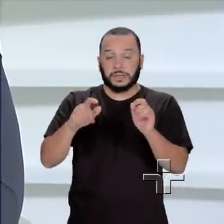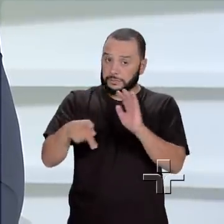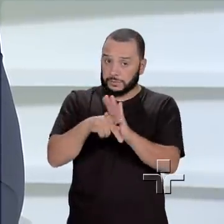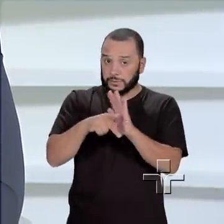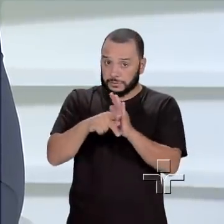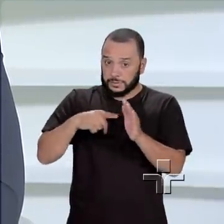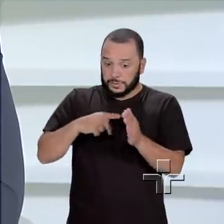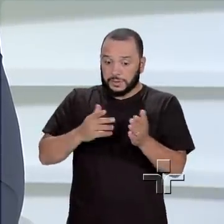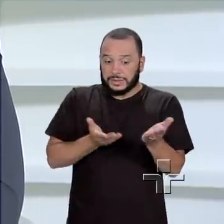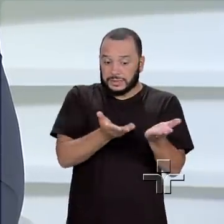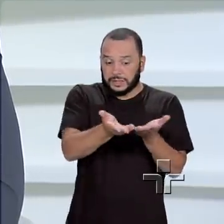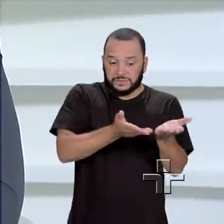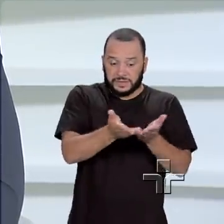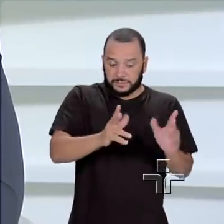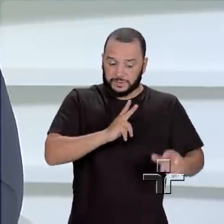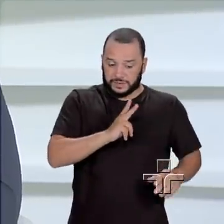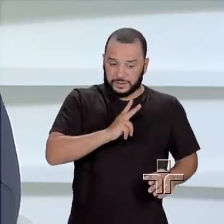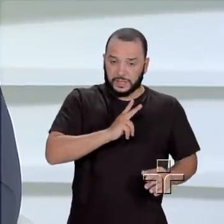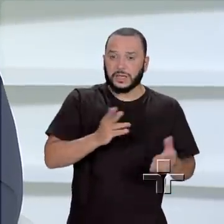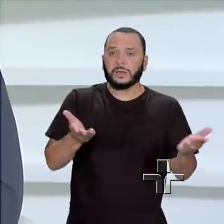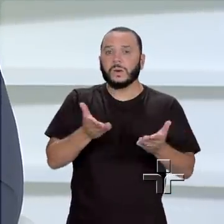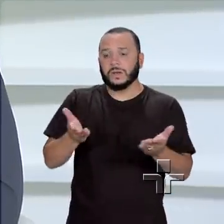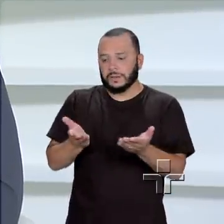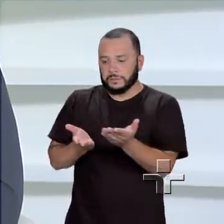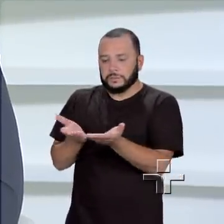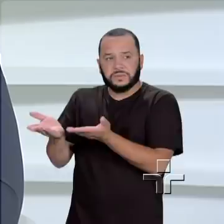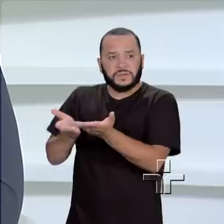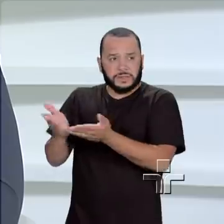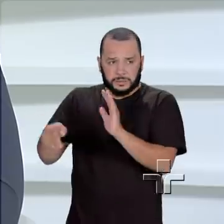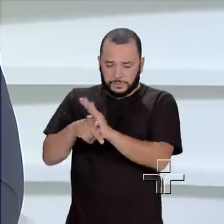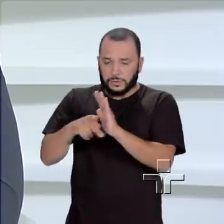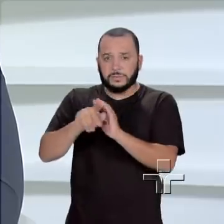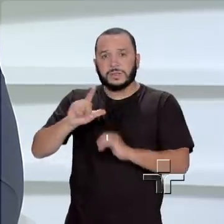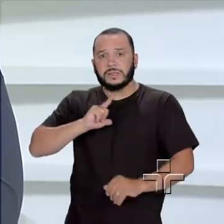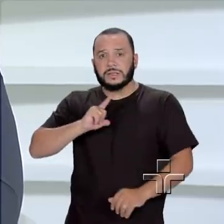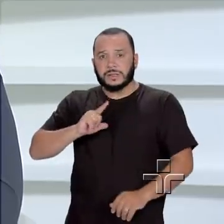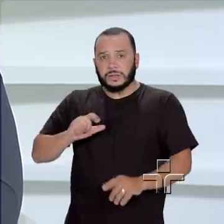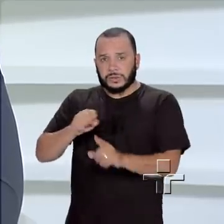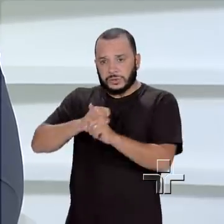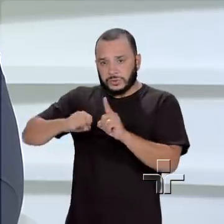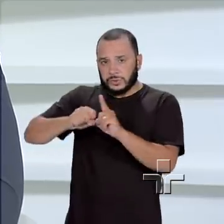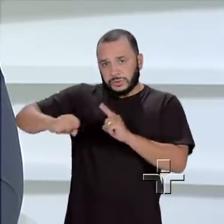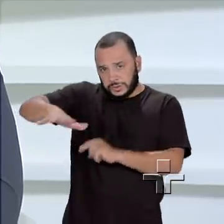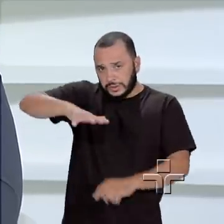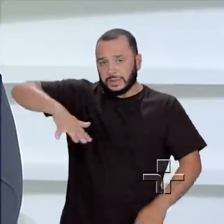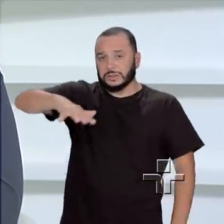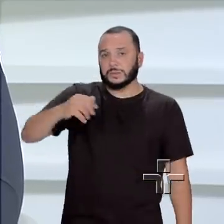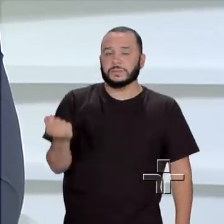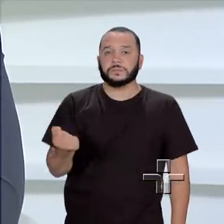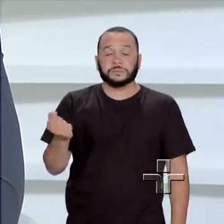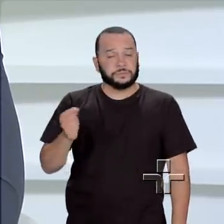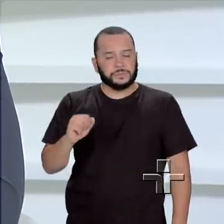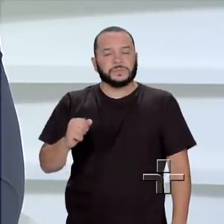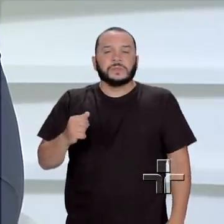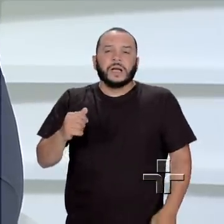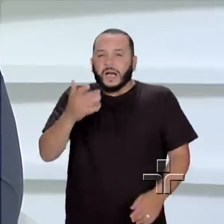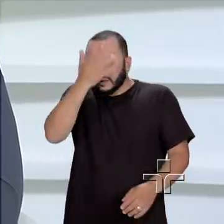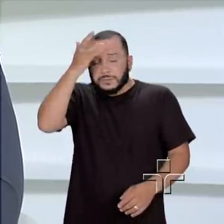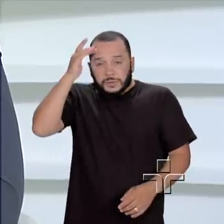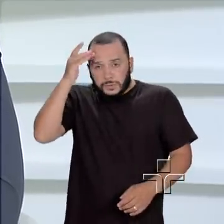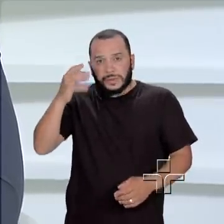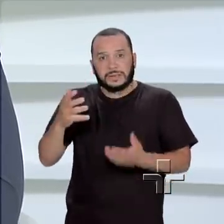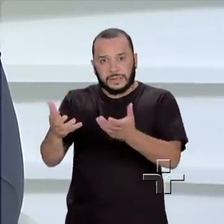falar um pouco de privacidade em relação à socialização. O ser humano ele tem uma necessidade de um senso de pertencimento inato nele,